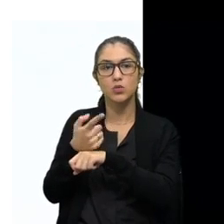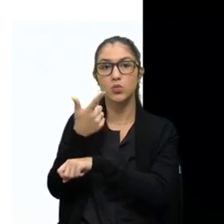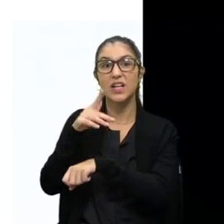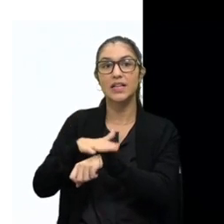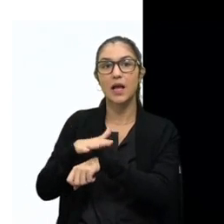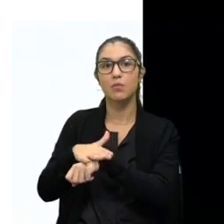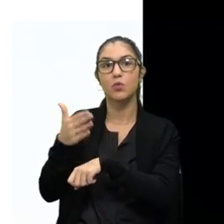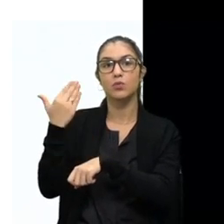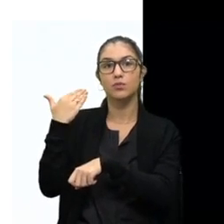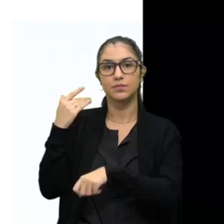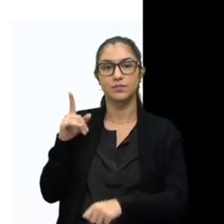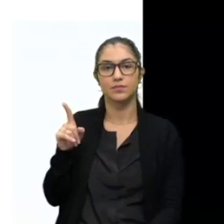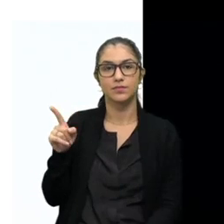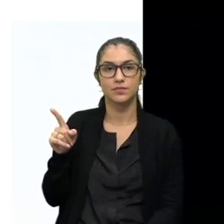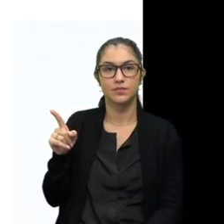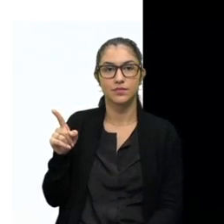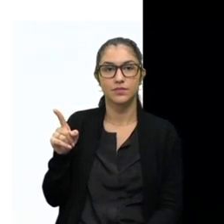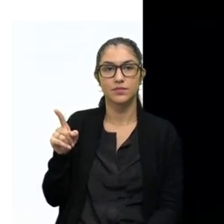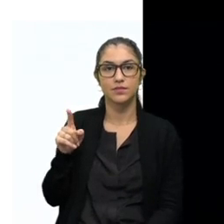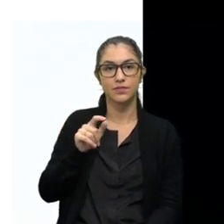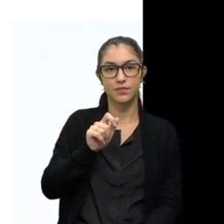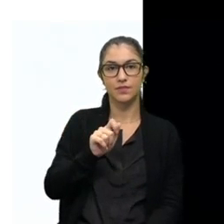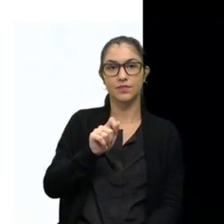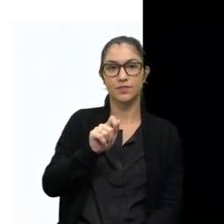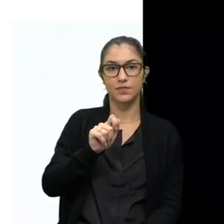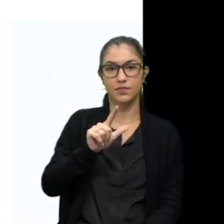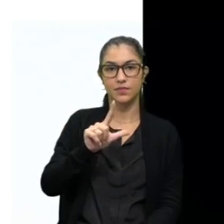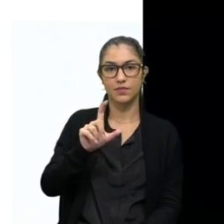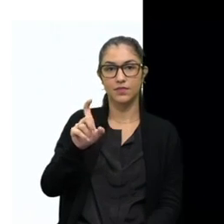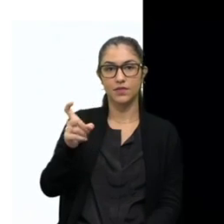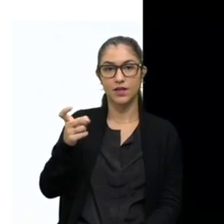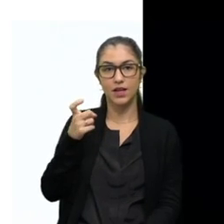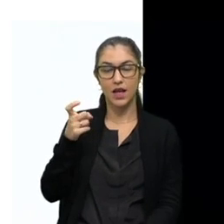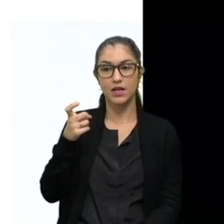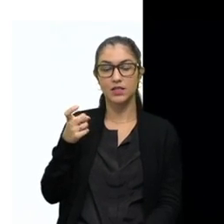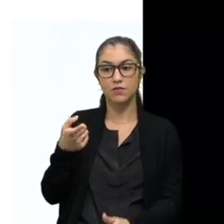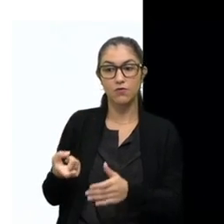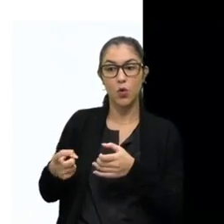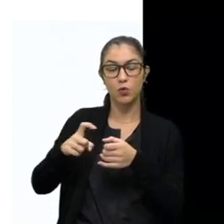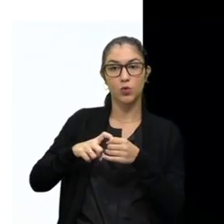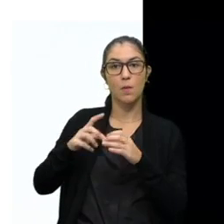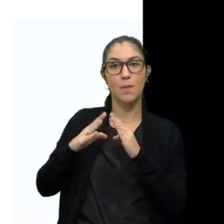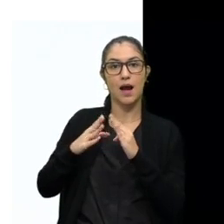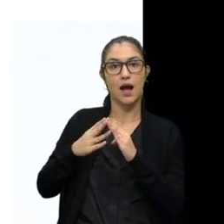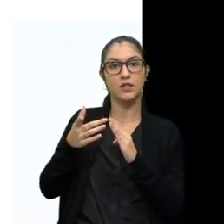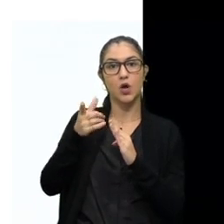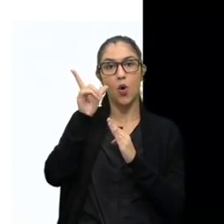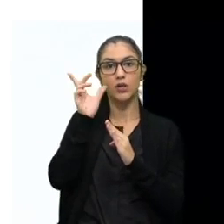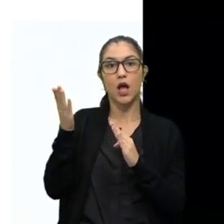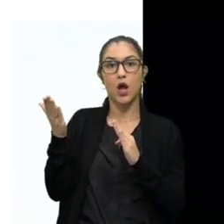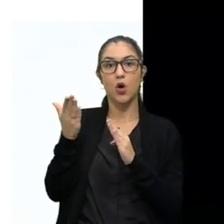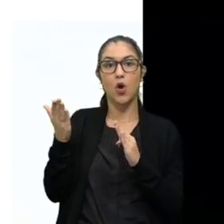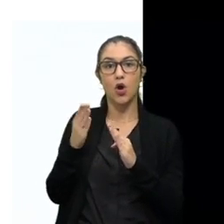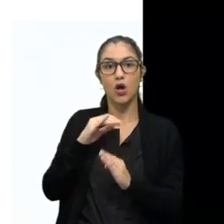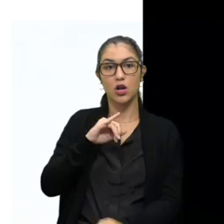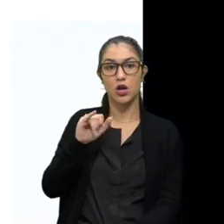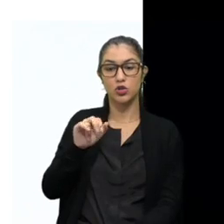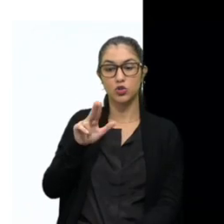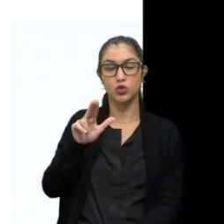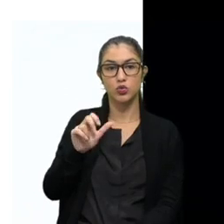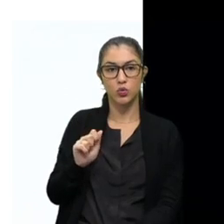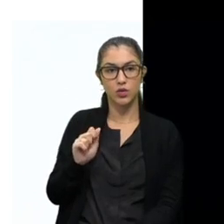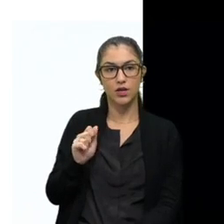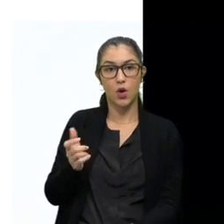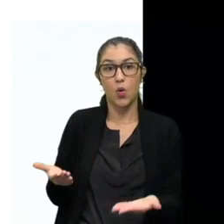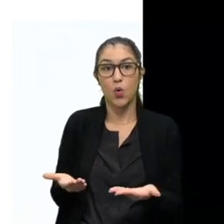tempo. Olha aqui novamente, Alex voltou para casa ontem. Agora, Juca,